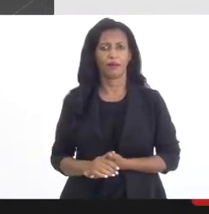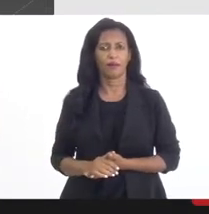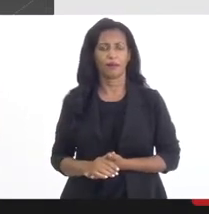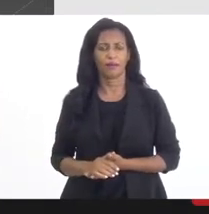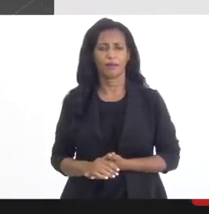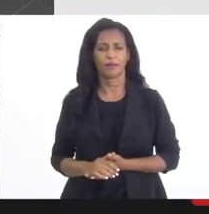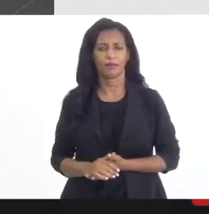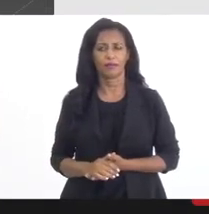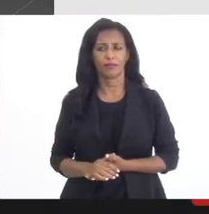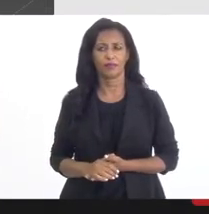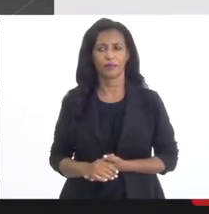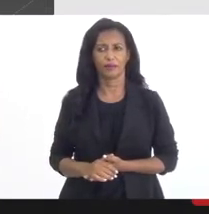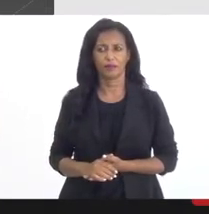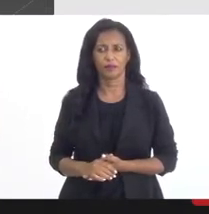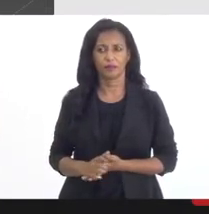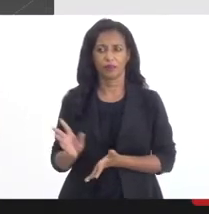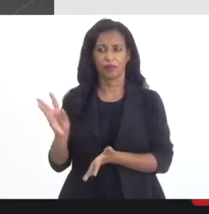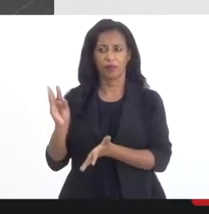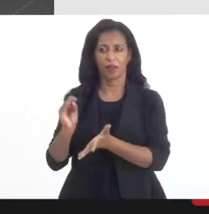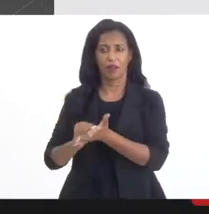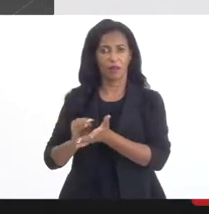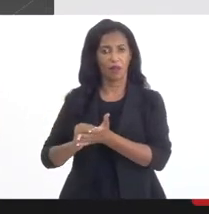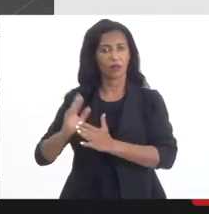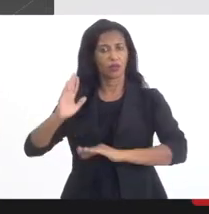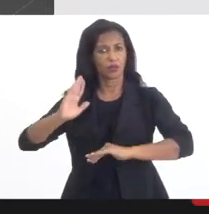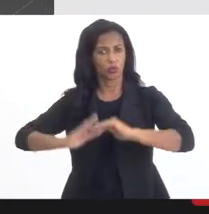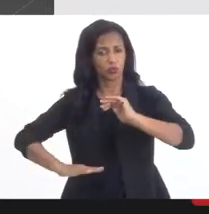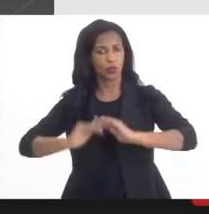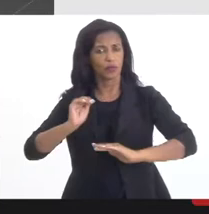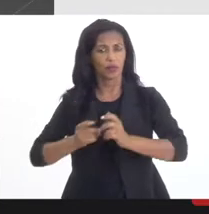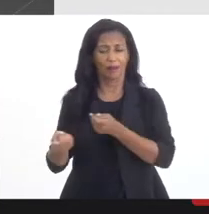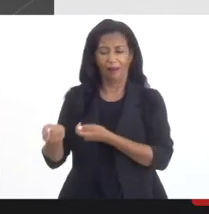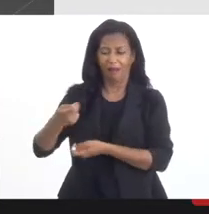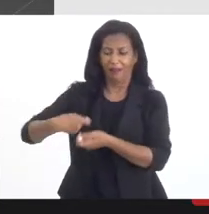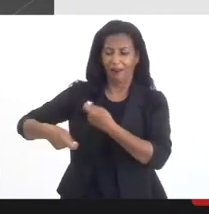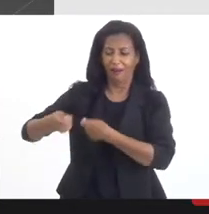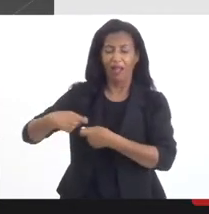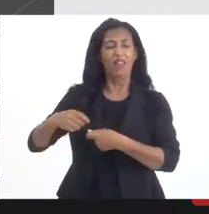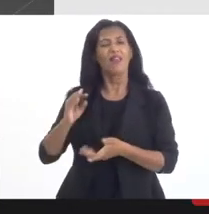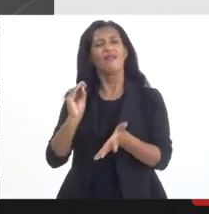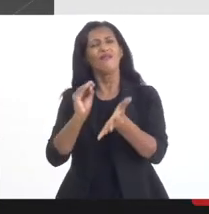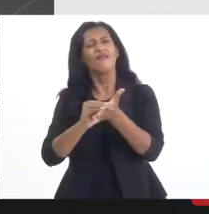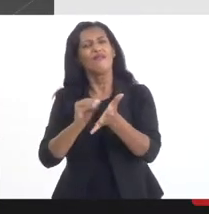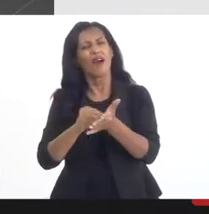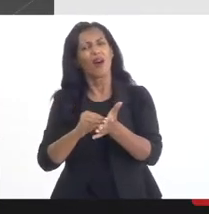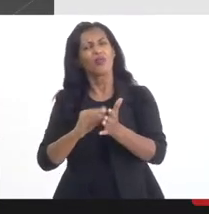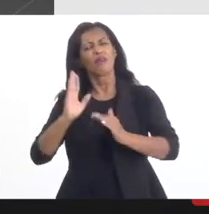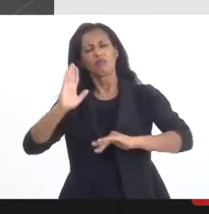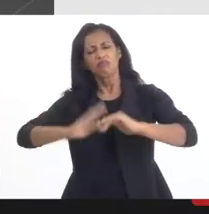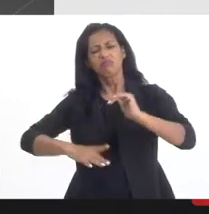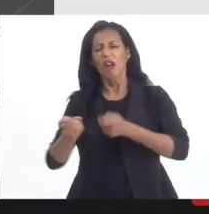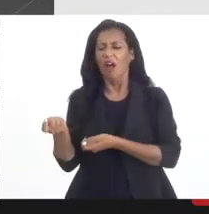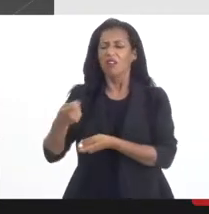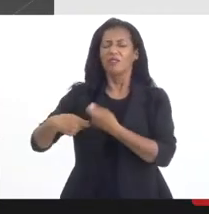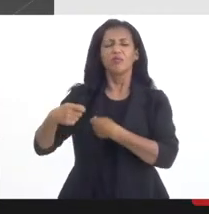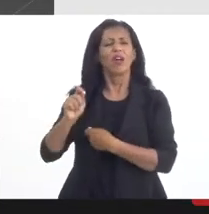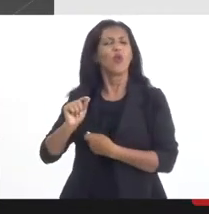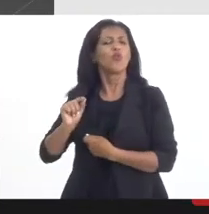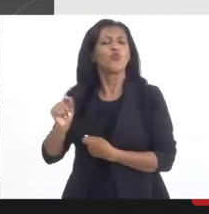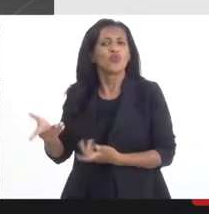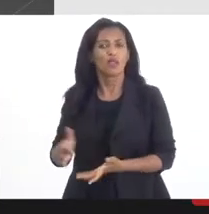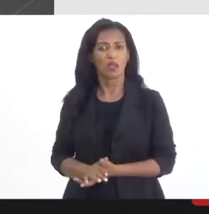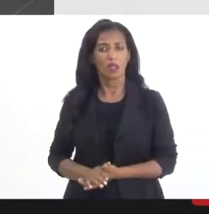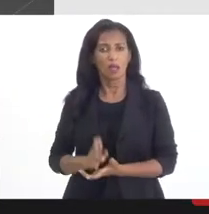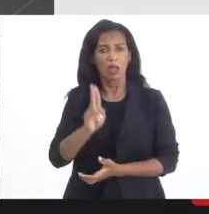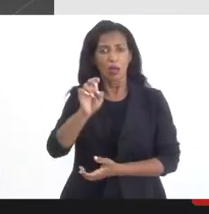população, da falta dos funcionários administrativos. O que significa a falta de funcionário administrativo? A UESO não